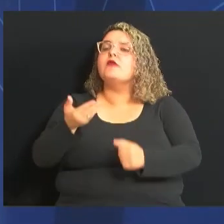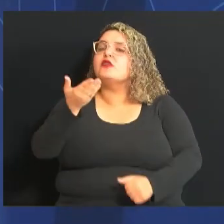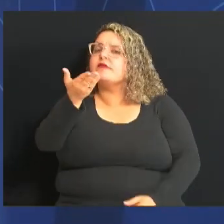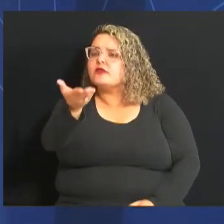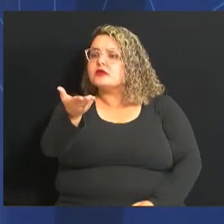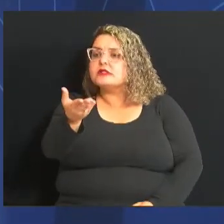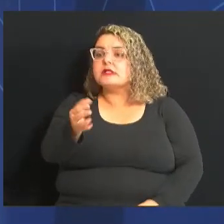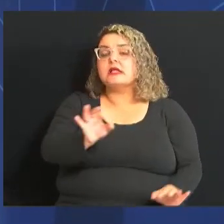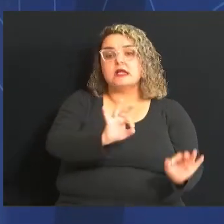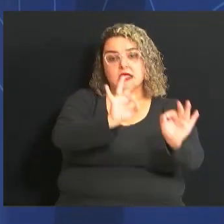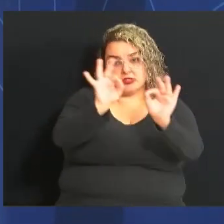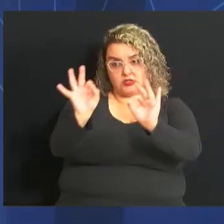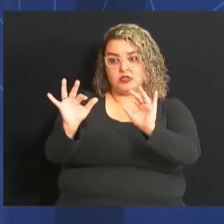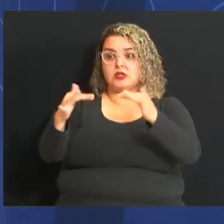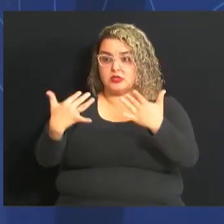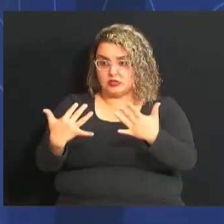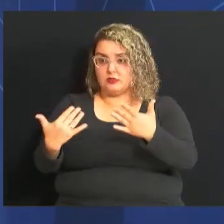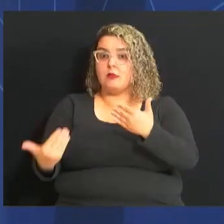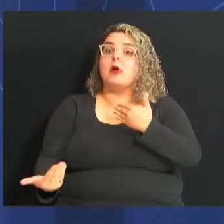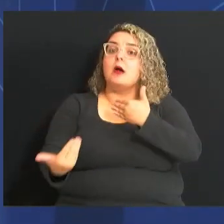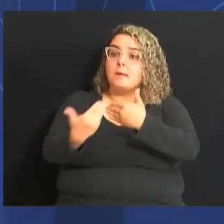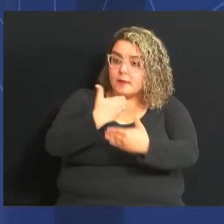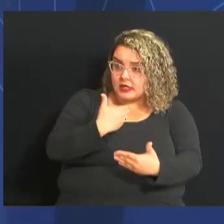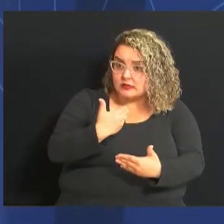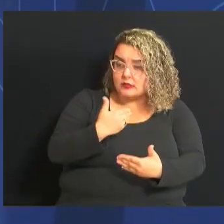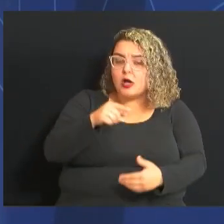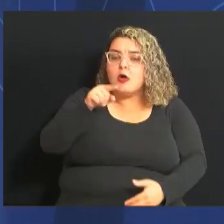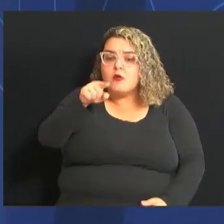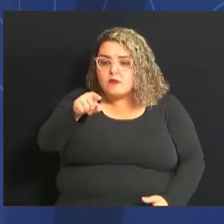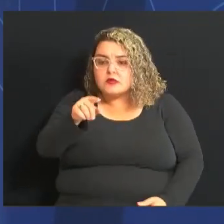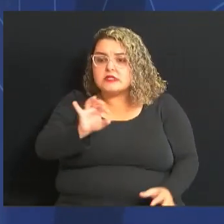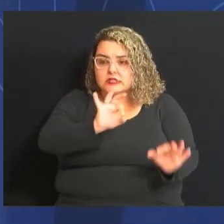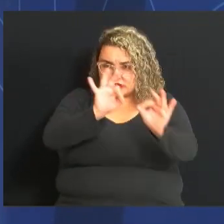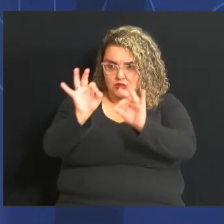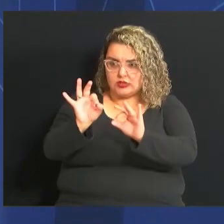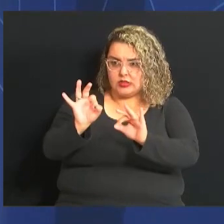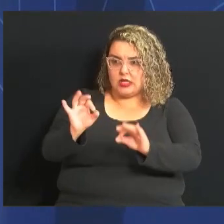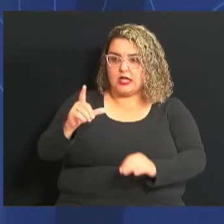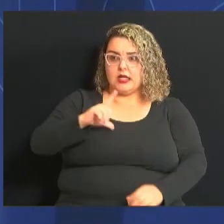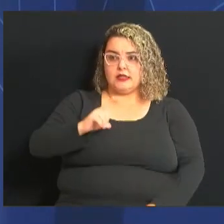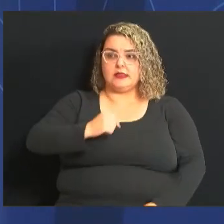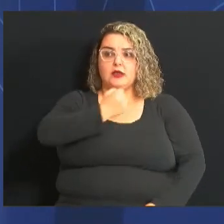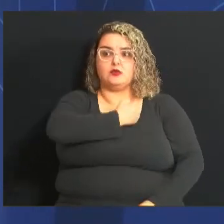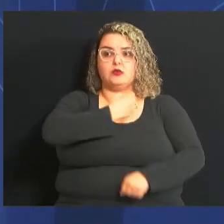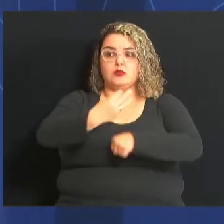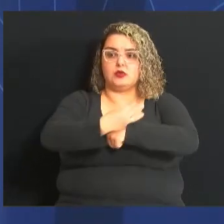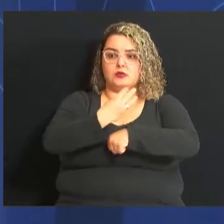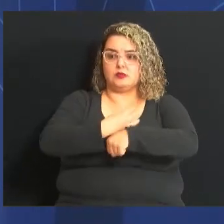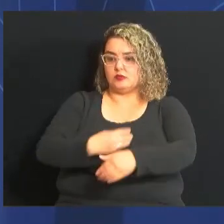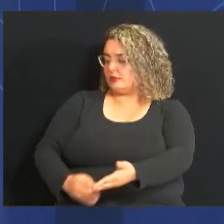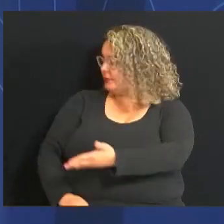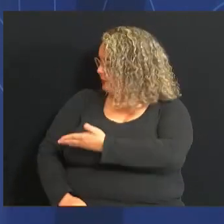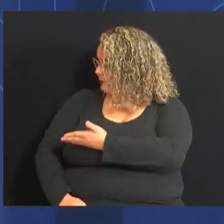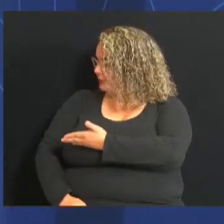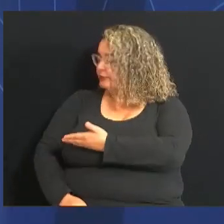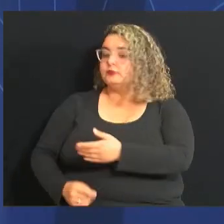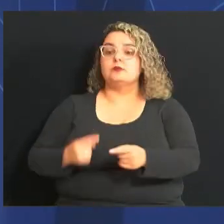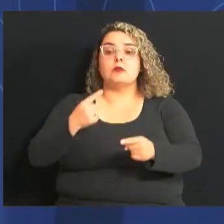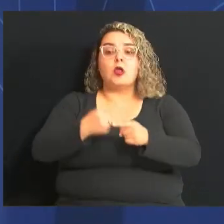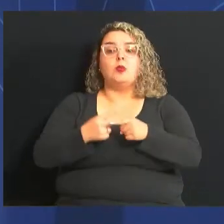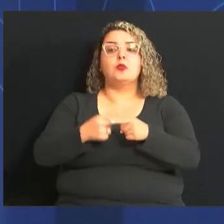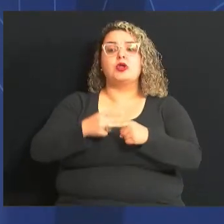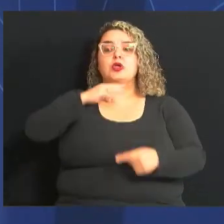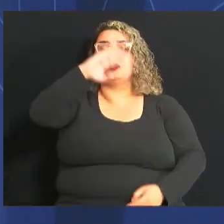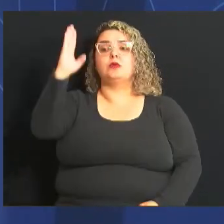nos acompanhando a participar. Você que está nos acompanhando, a gente tem aqui, na nossa tela aqui, por que o Brasil ainda reproduz